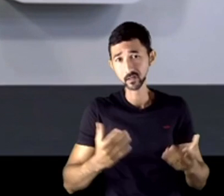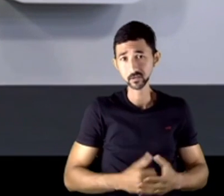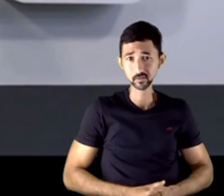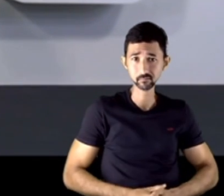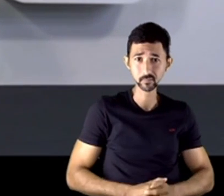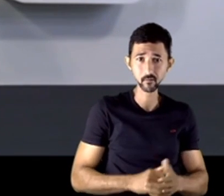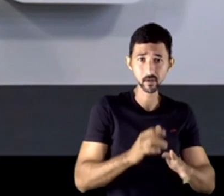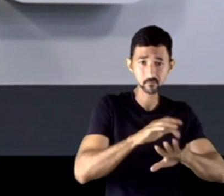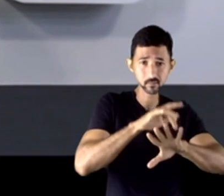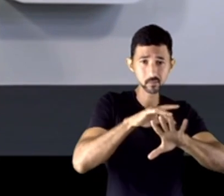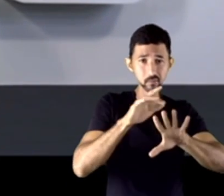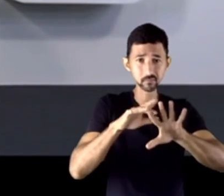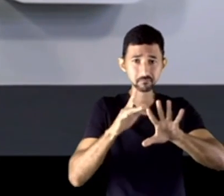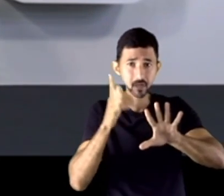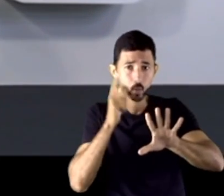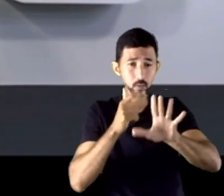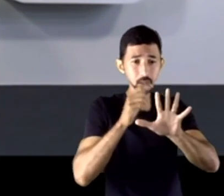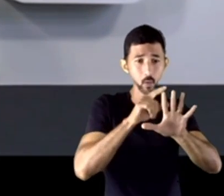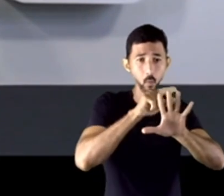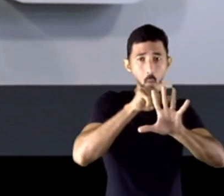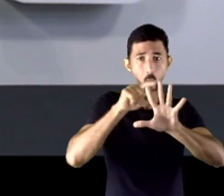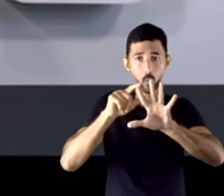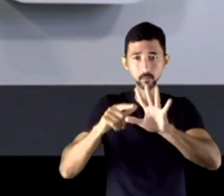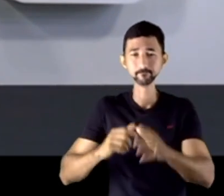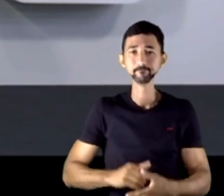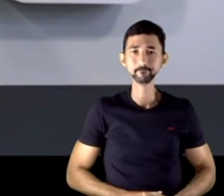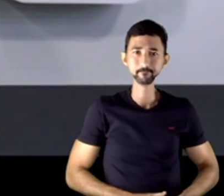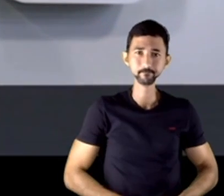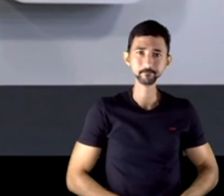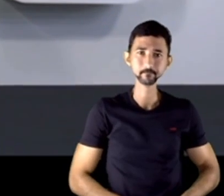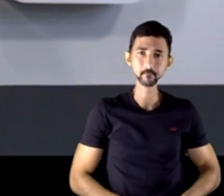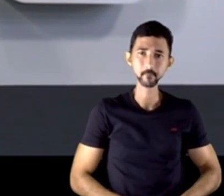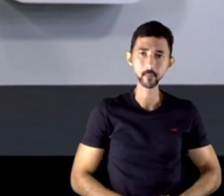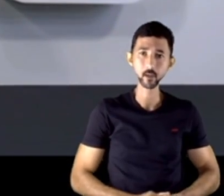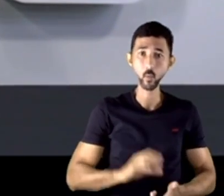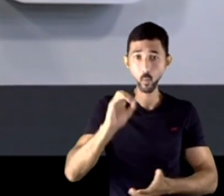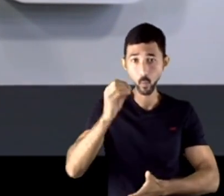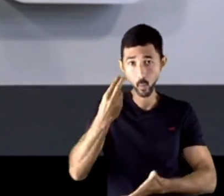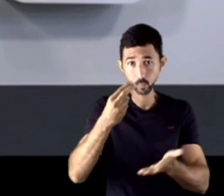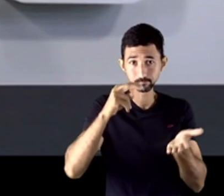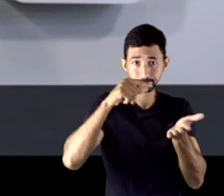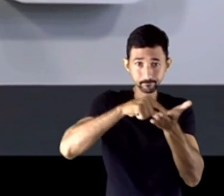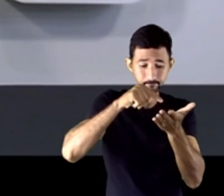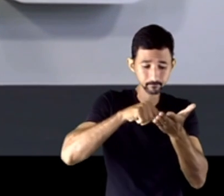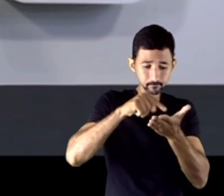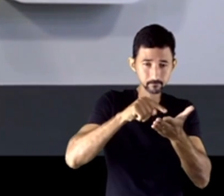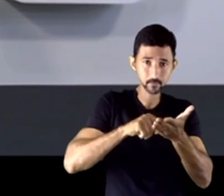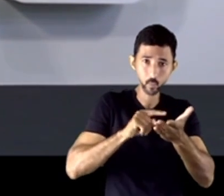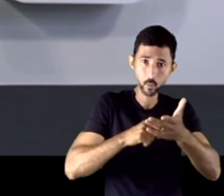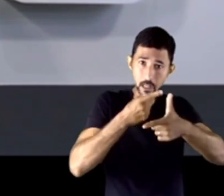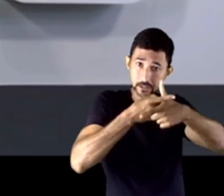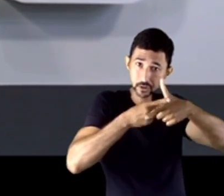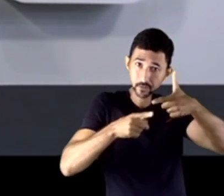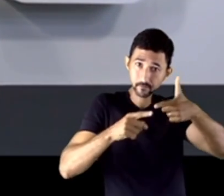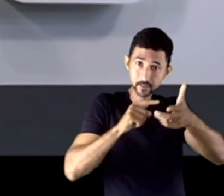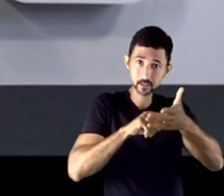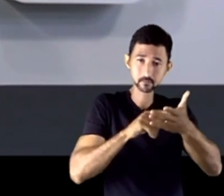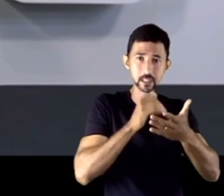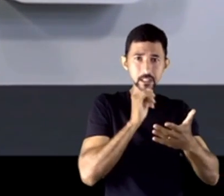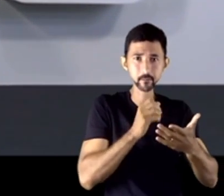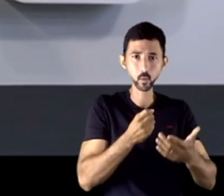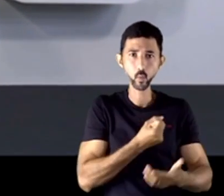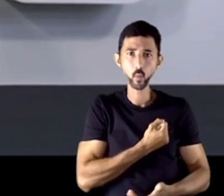só vai conseguir desse jeito. Beleza. Pega a calculadora, divide... Se der um